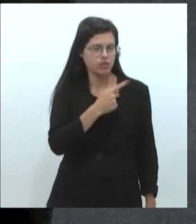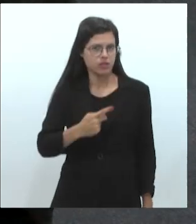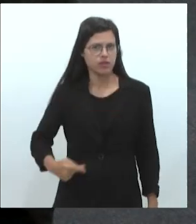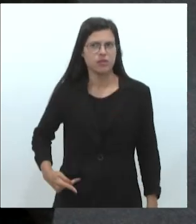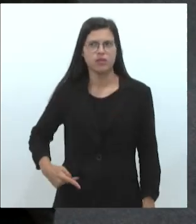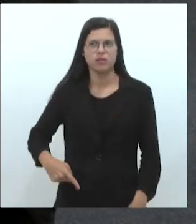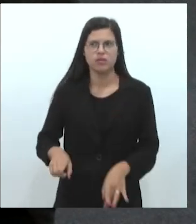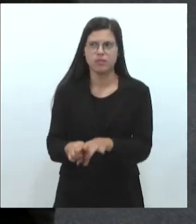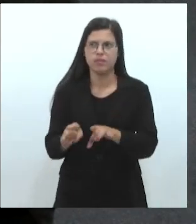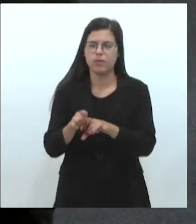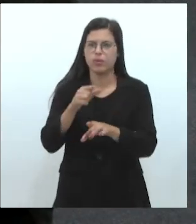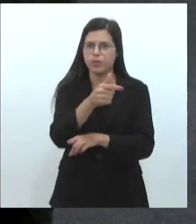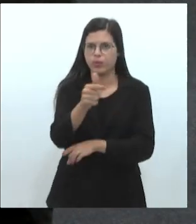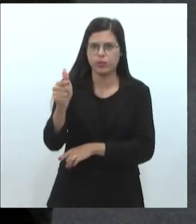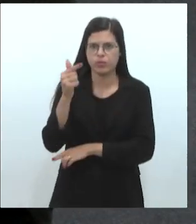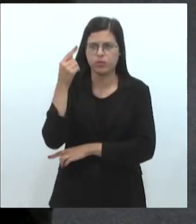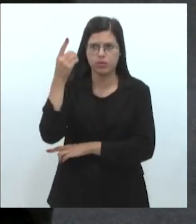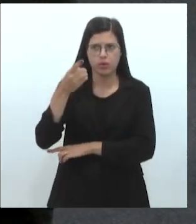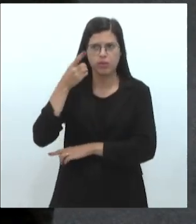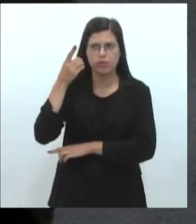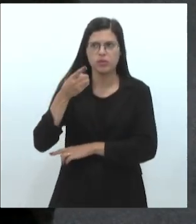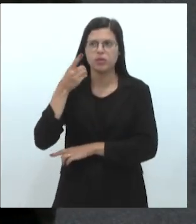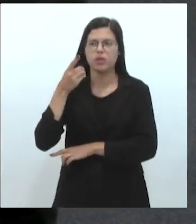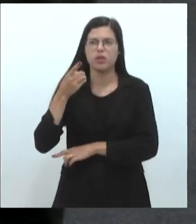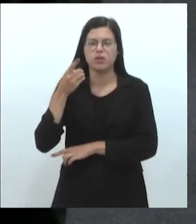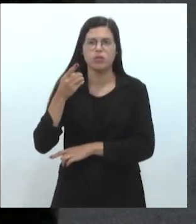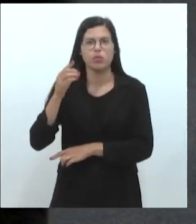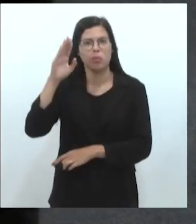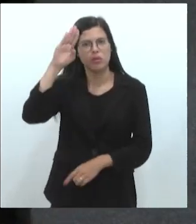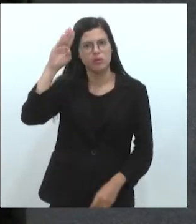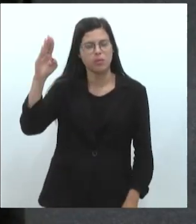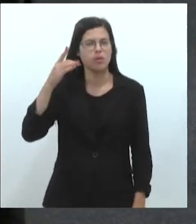demais deputados e deputadas, em especial ao deputado Luiz